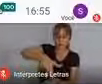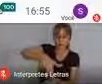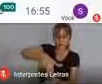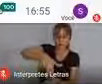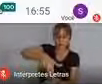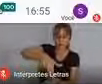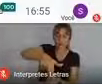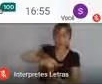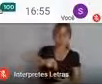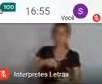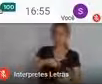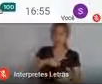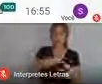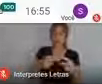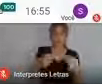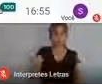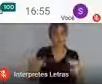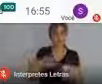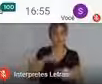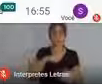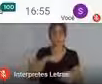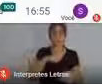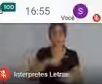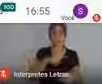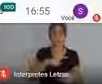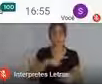Aleijado, manco, deficiente e